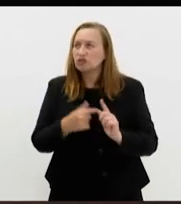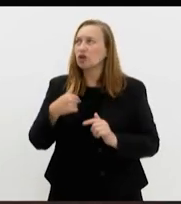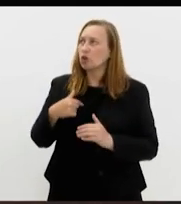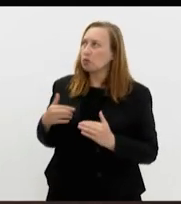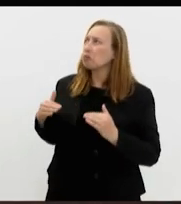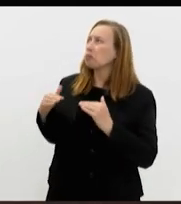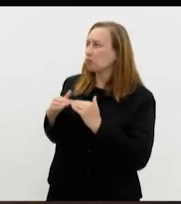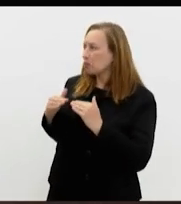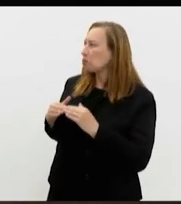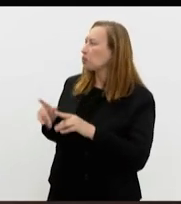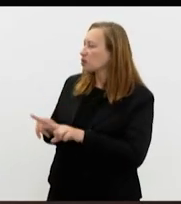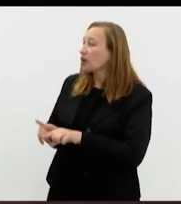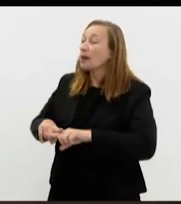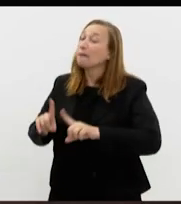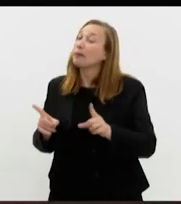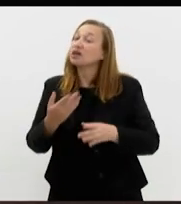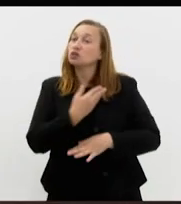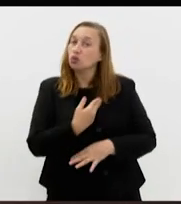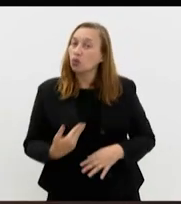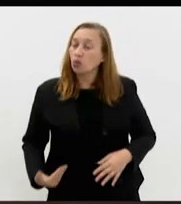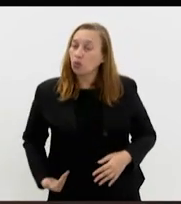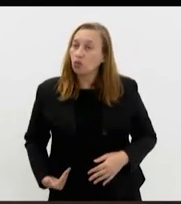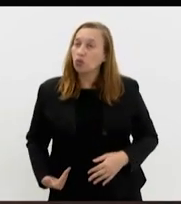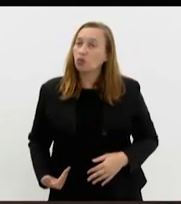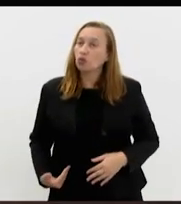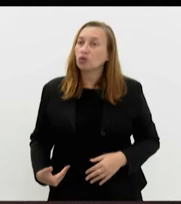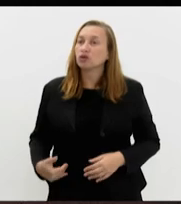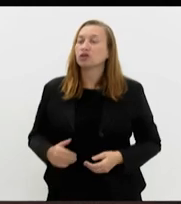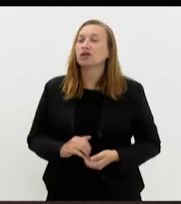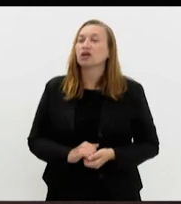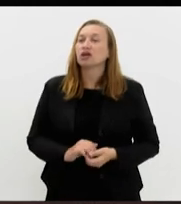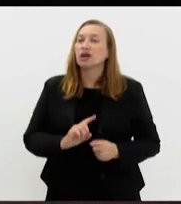concordo com isso, mas o governo aumentou